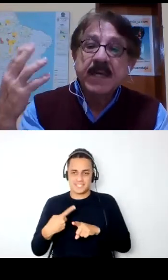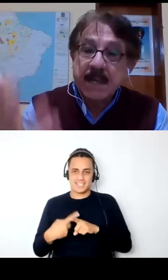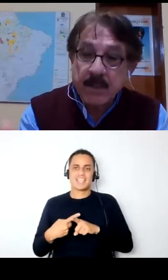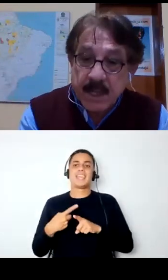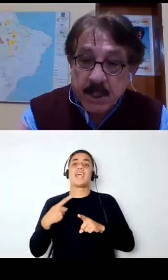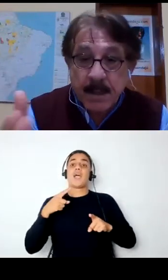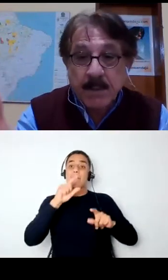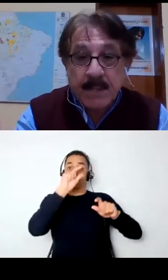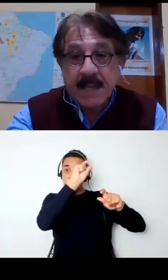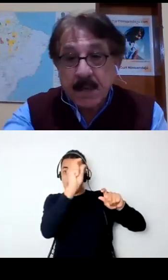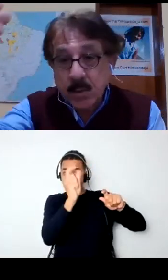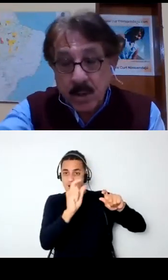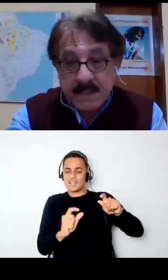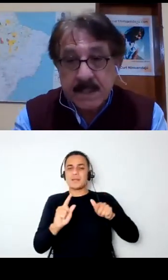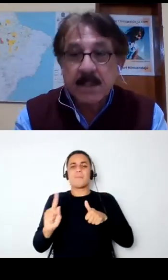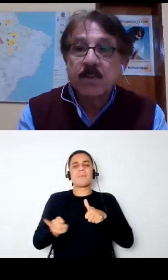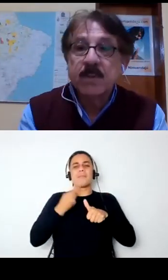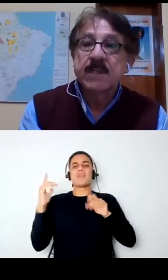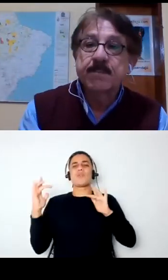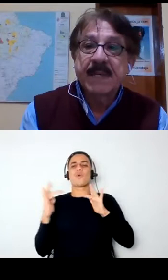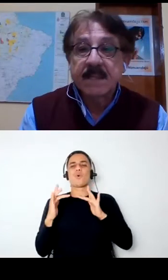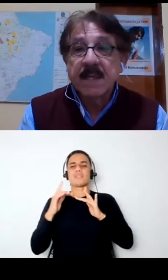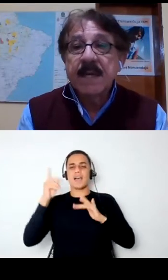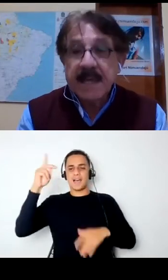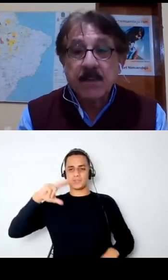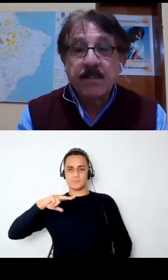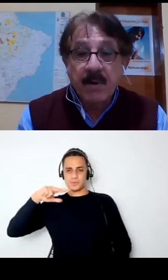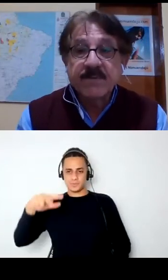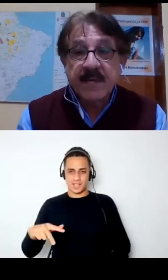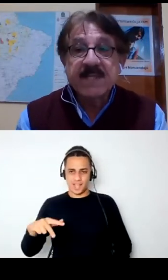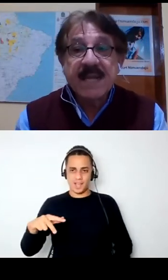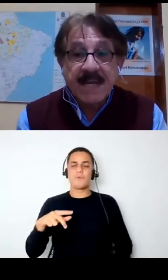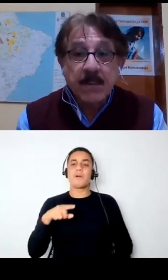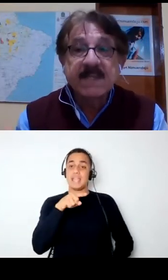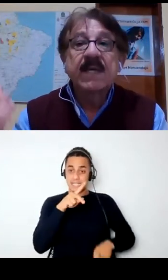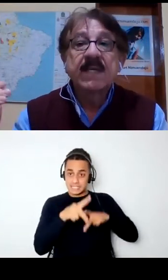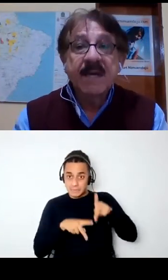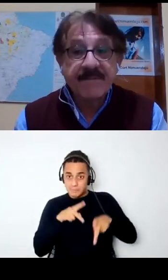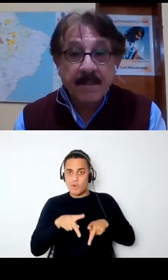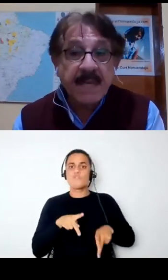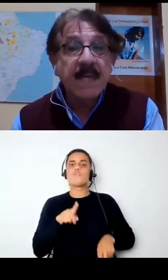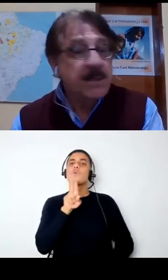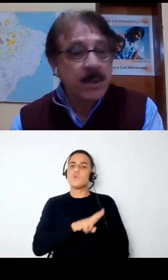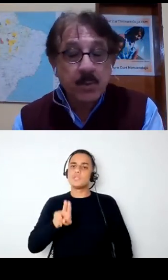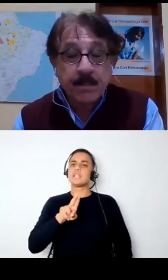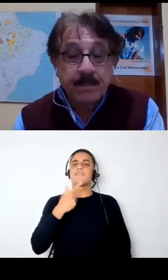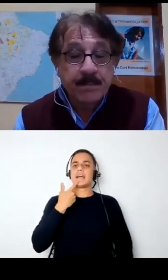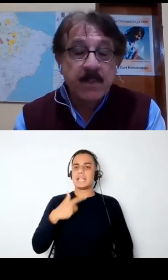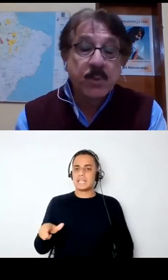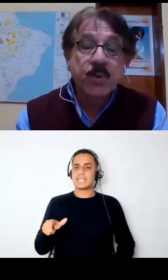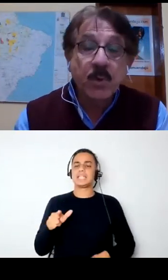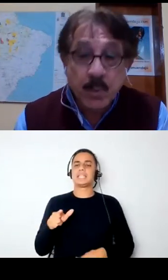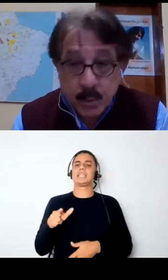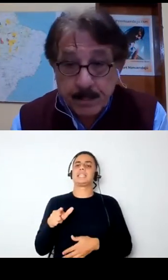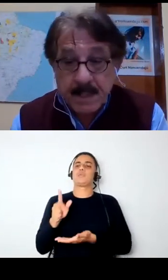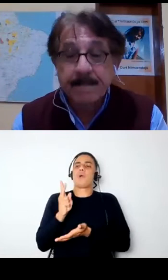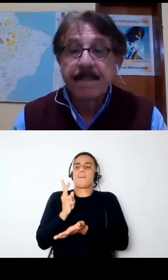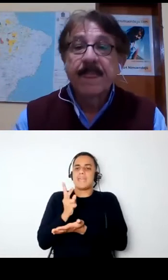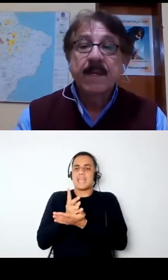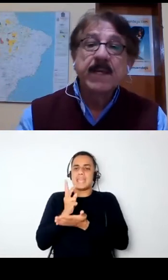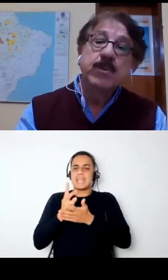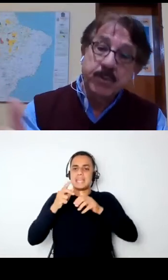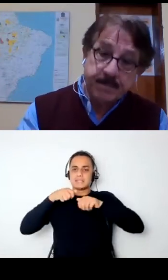e que eram grande maioria na costa, nas presas, eram povos falantes de línguas da família, do tronco